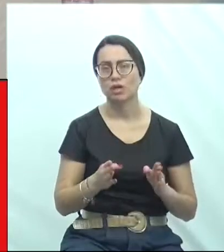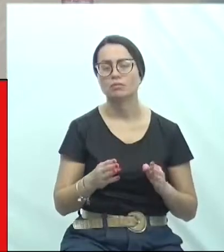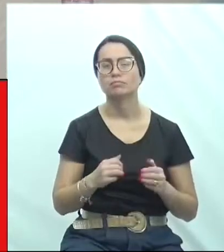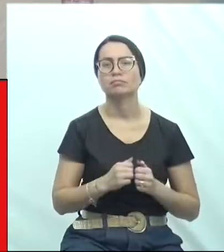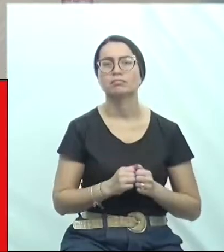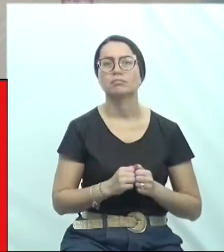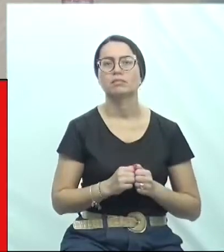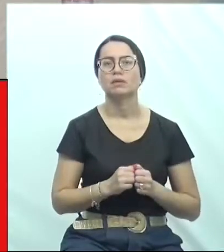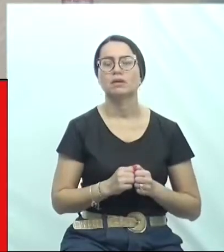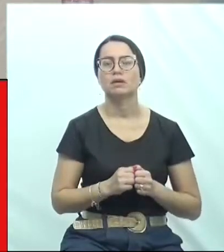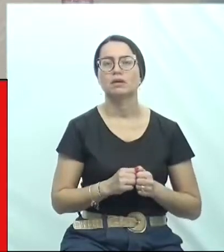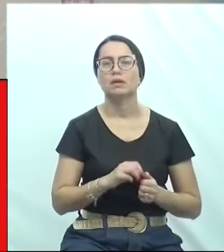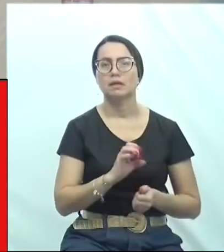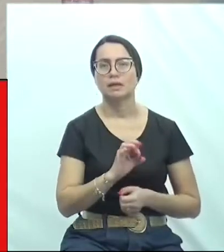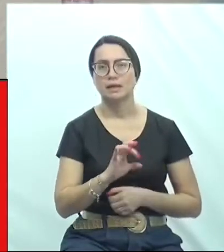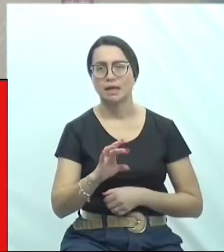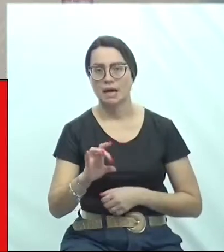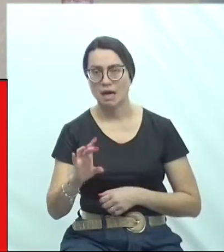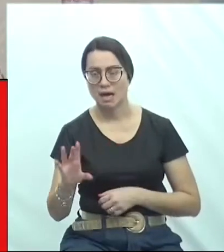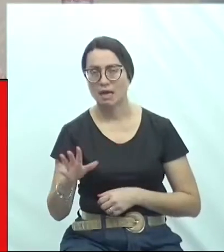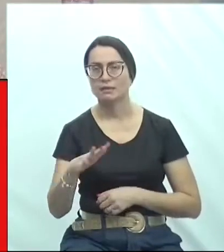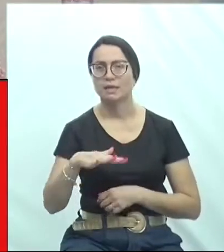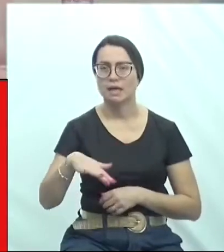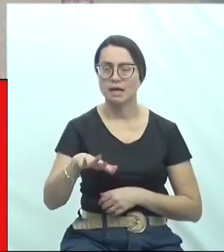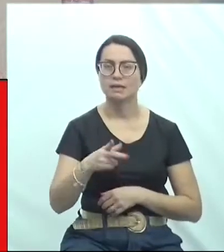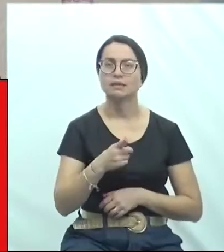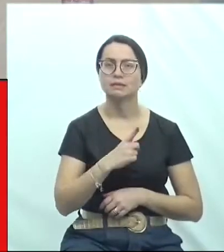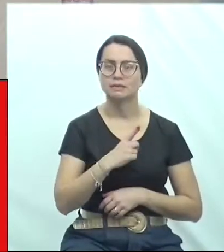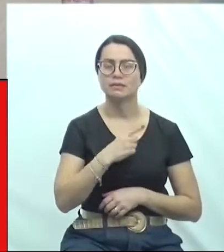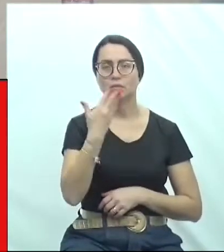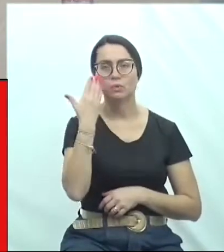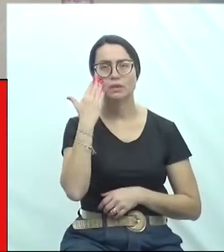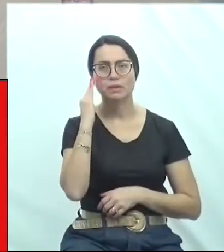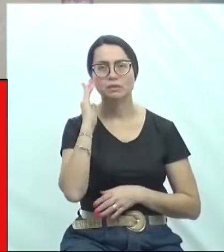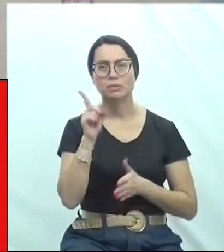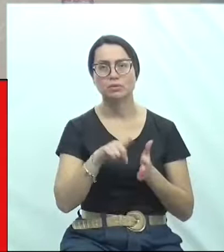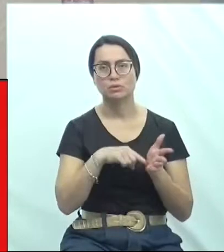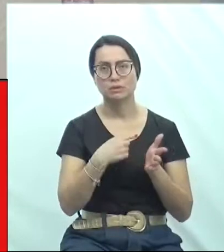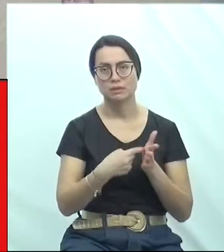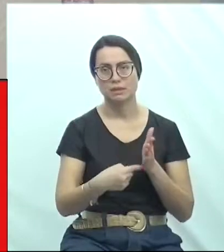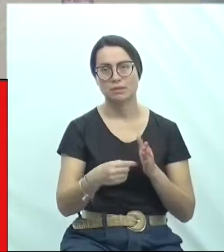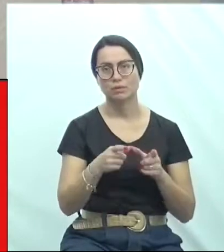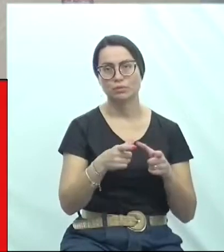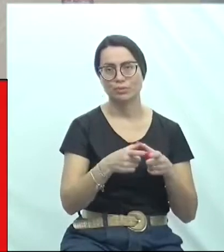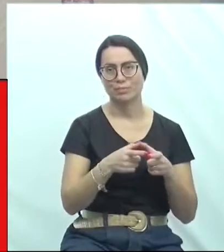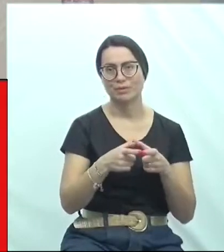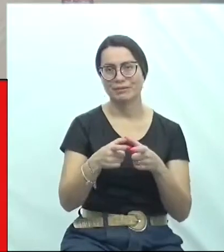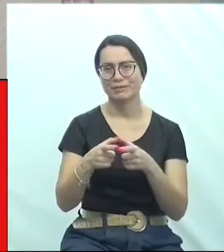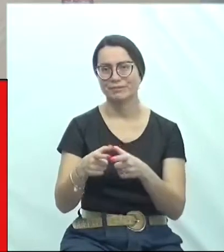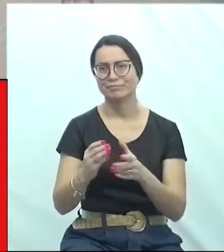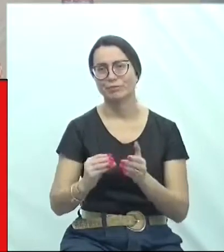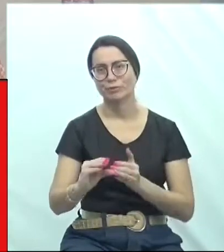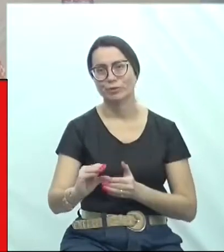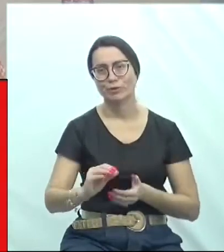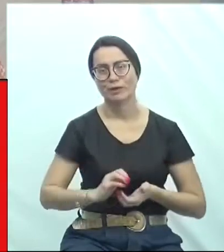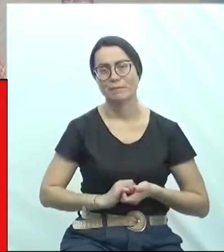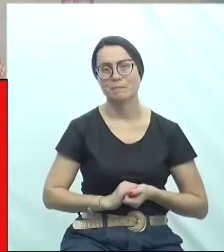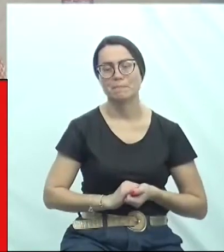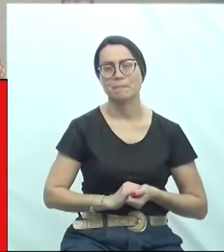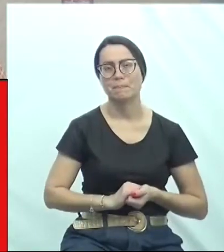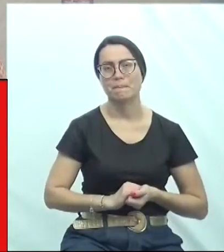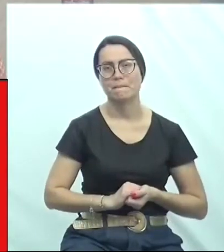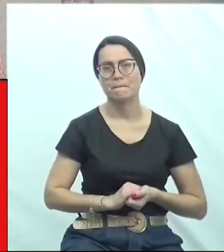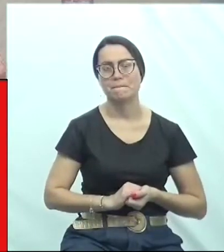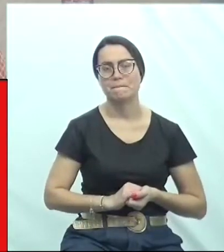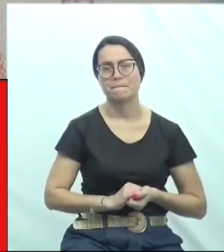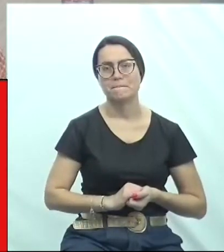teve o reconhecimento da vedação da instalação desse aparelho, né, acolhendo as razões da